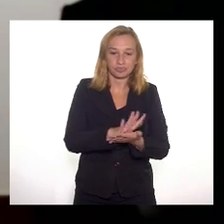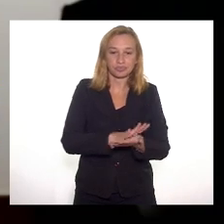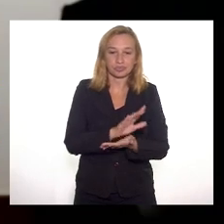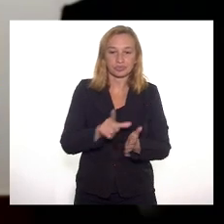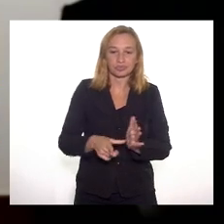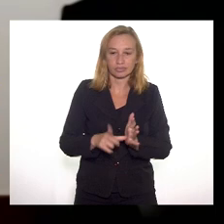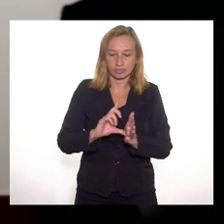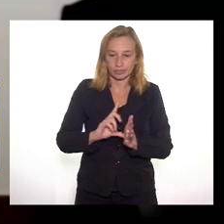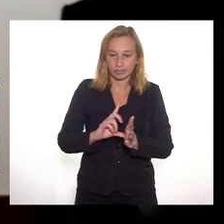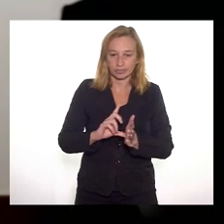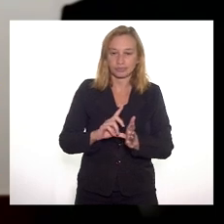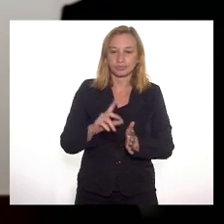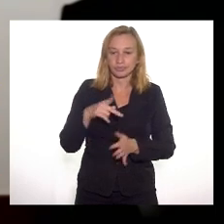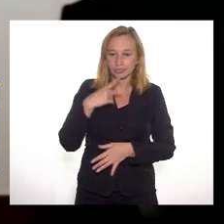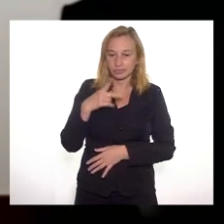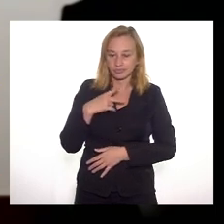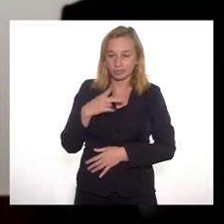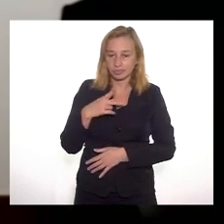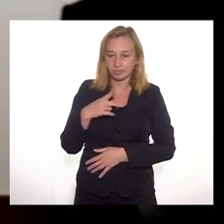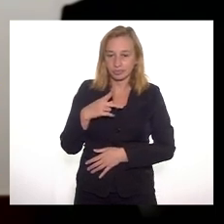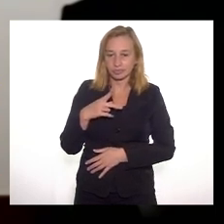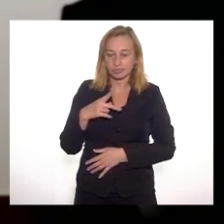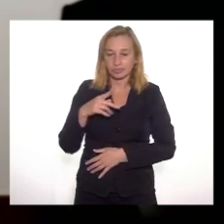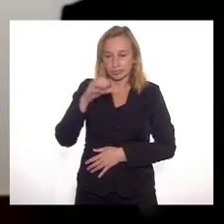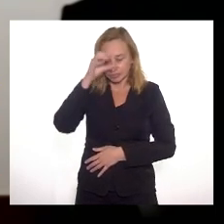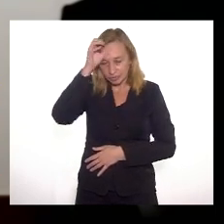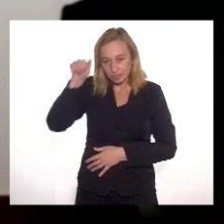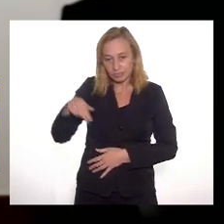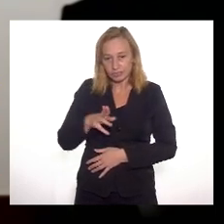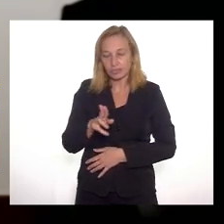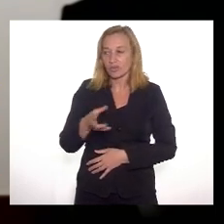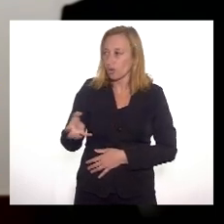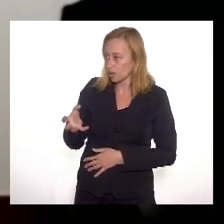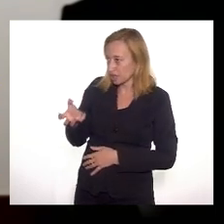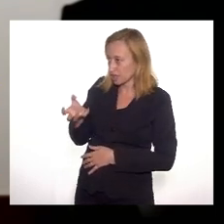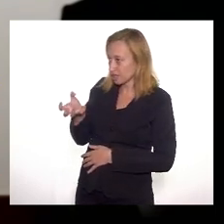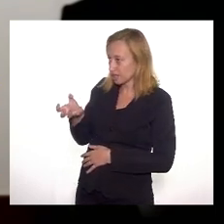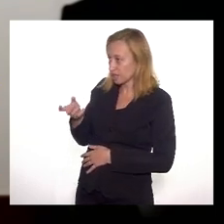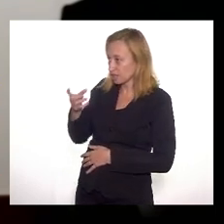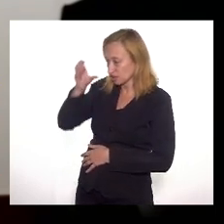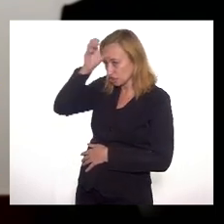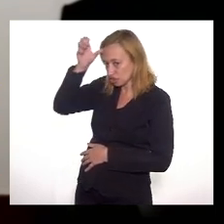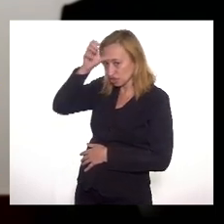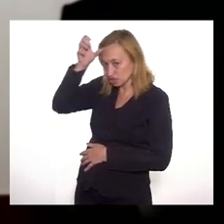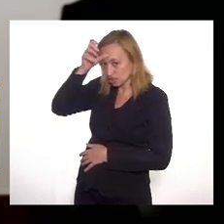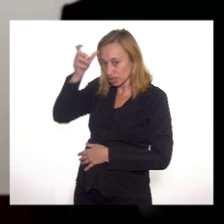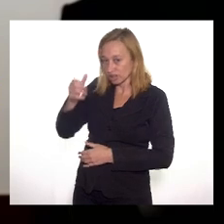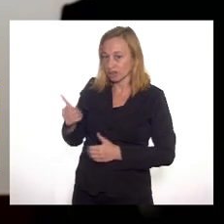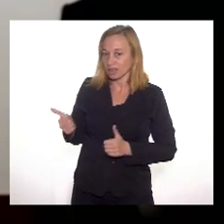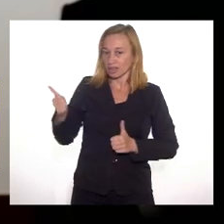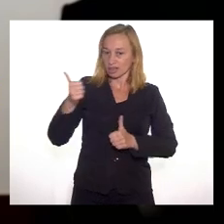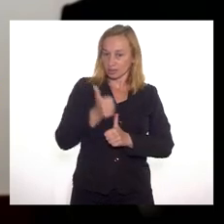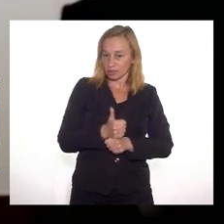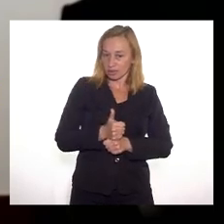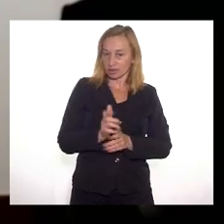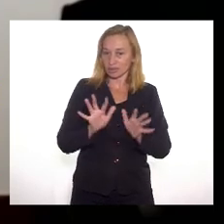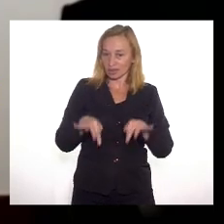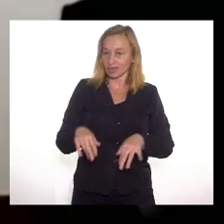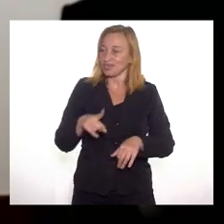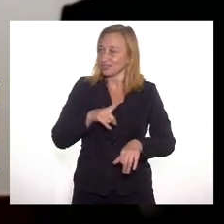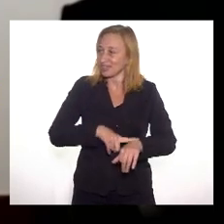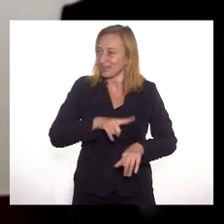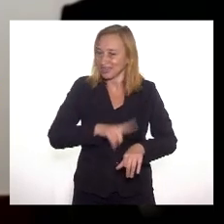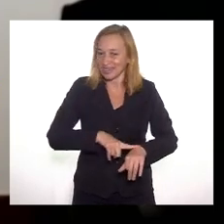passar a palavra para a tia Ju, eu queria, tia, dizer que Vossa Excelência vai presidir o expediente final.